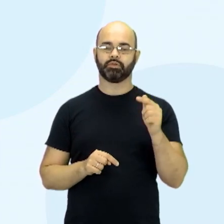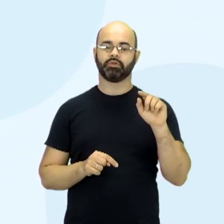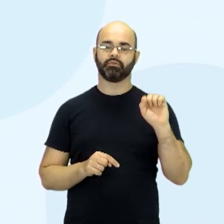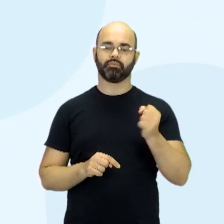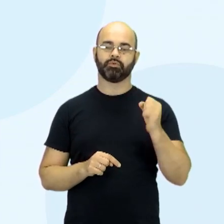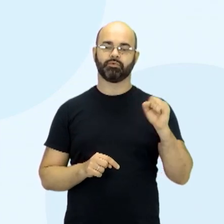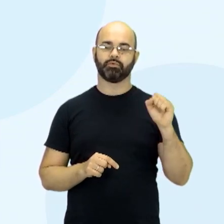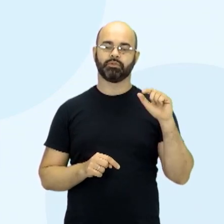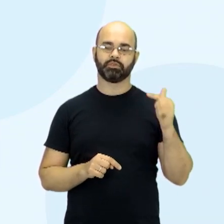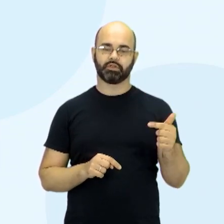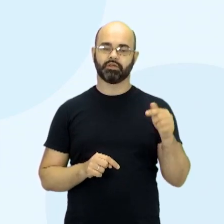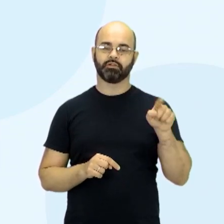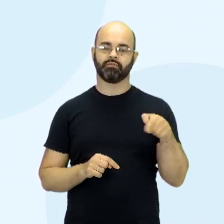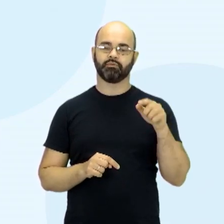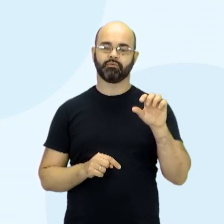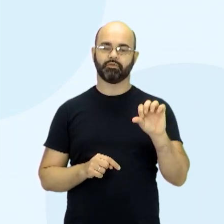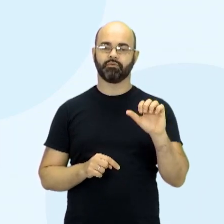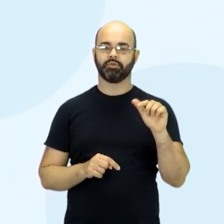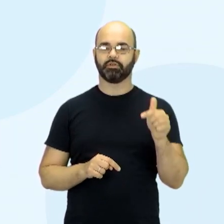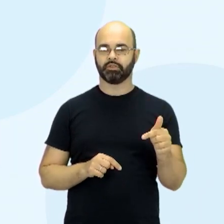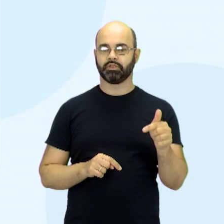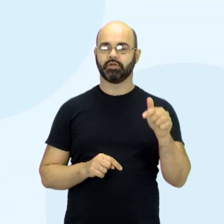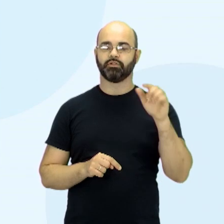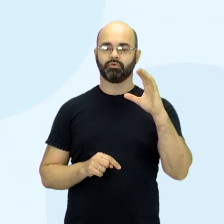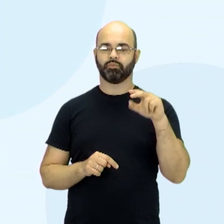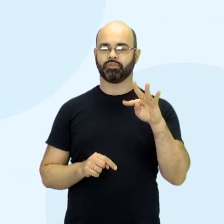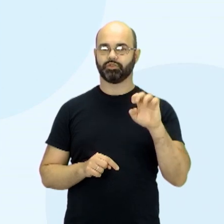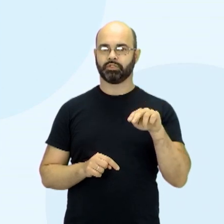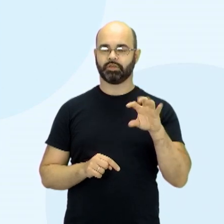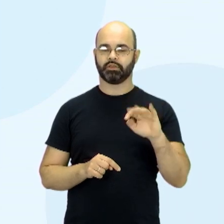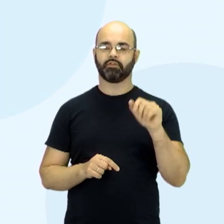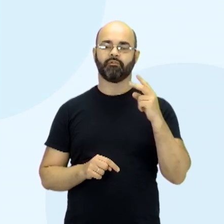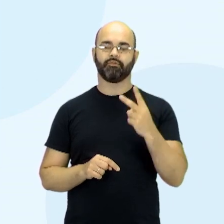21.157.887,97 no território continental, o que equivale aí a